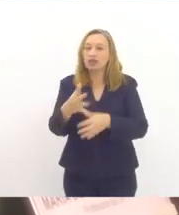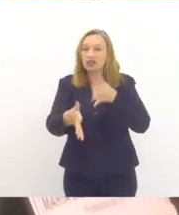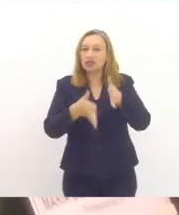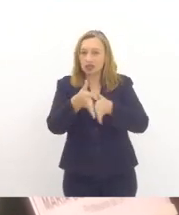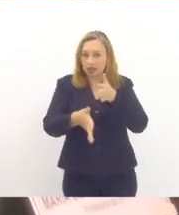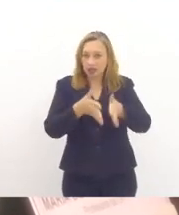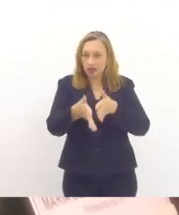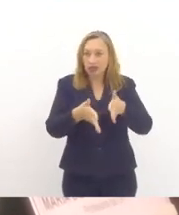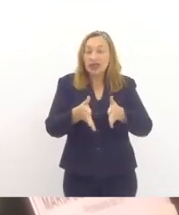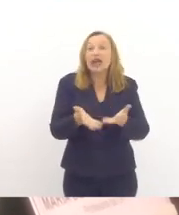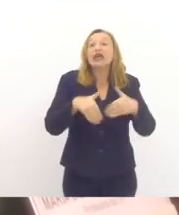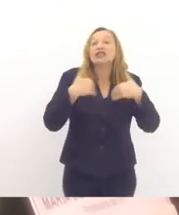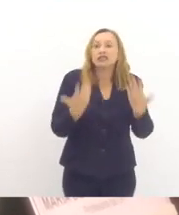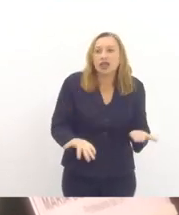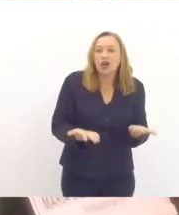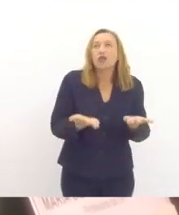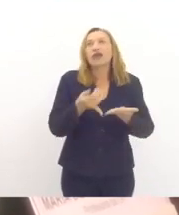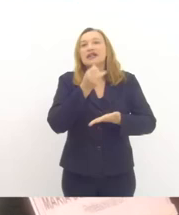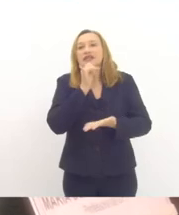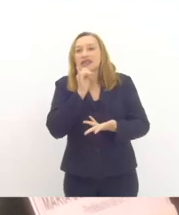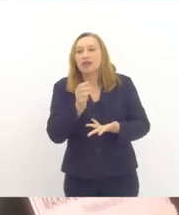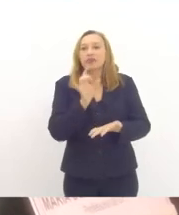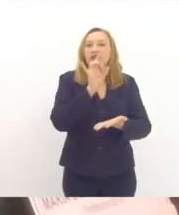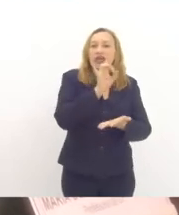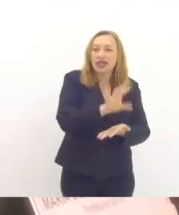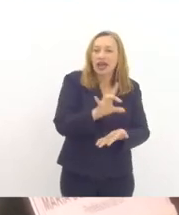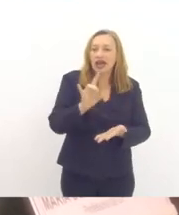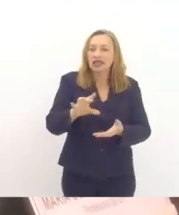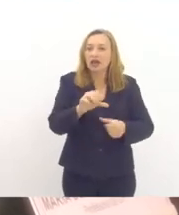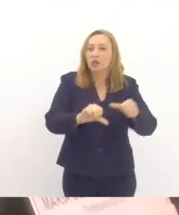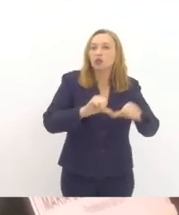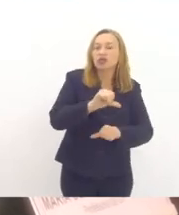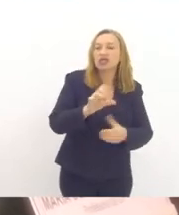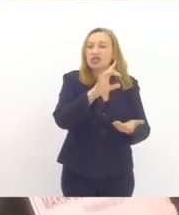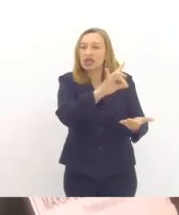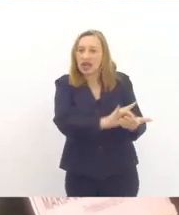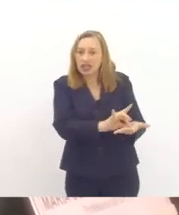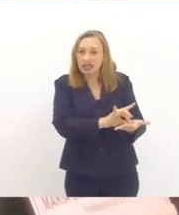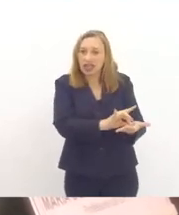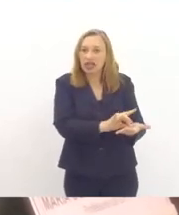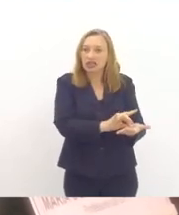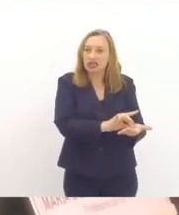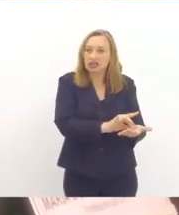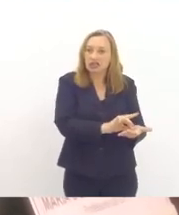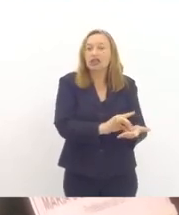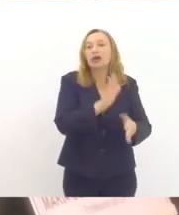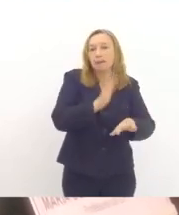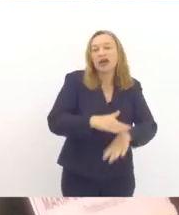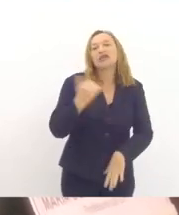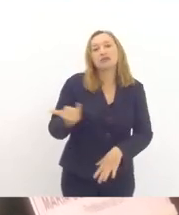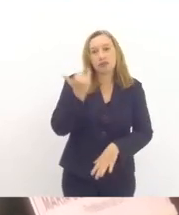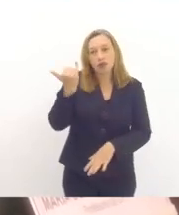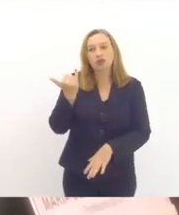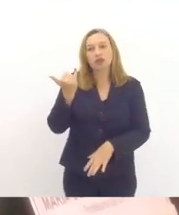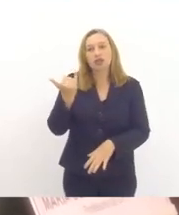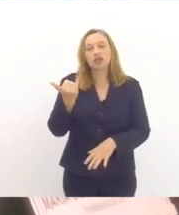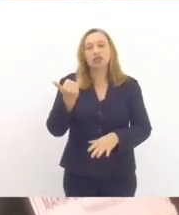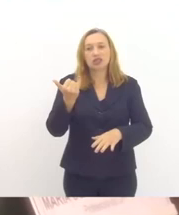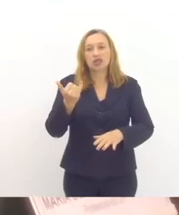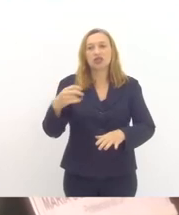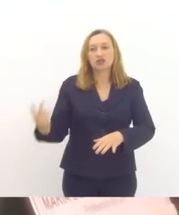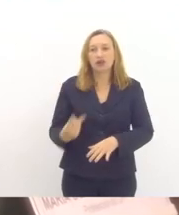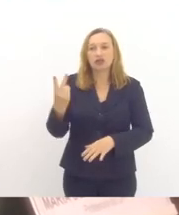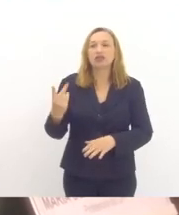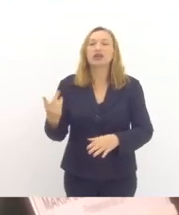Então, a cada, vamos dizer assim, a cada mudança de realidade, isso se torna mais importante de que seja contemplado